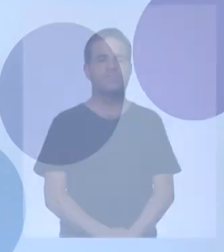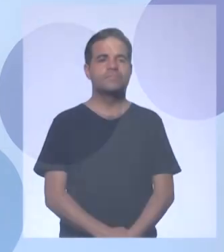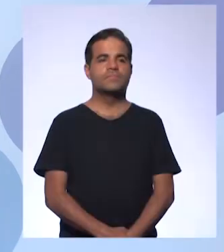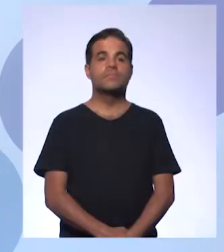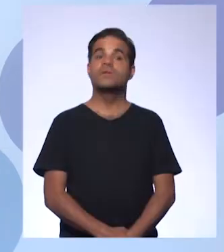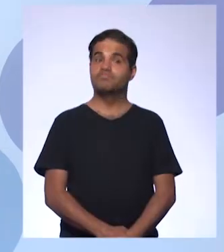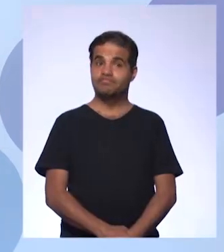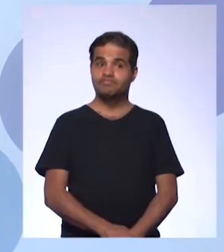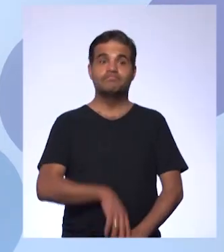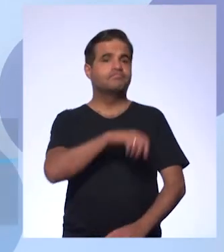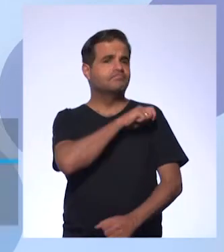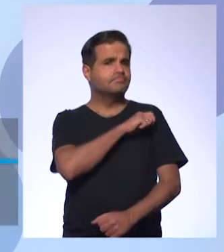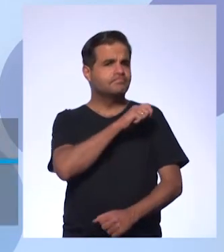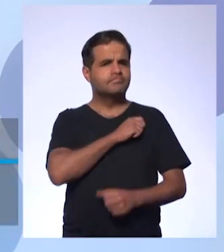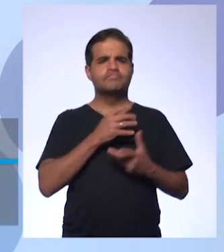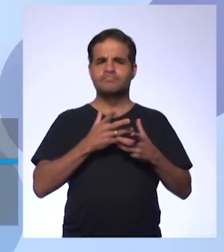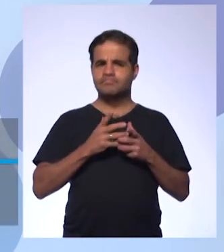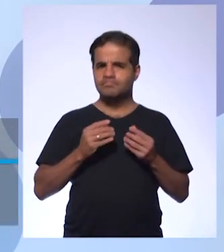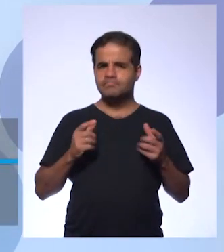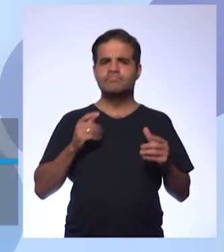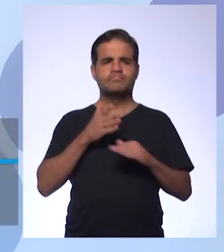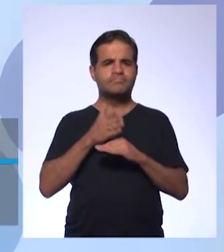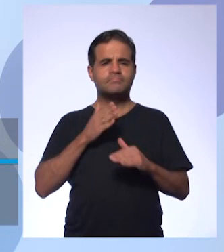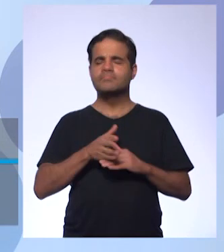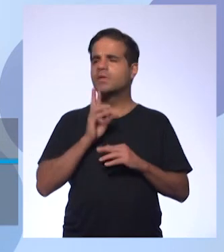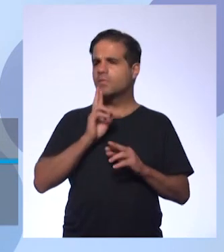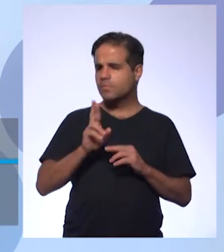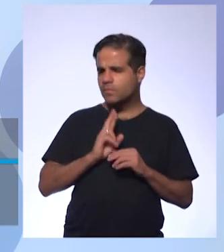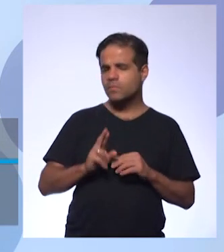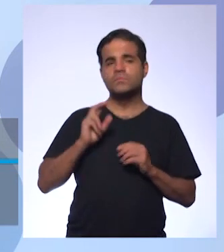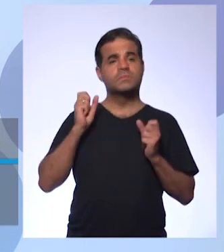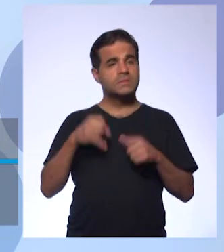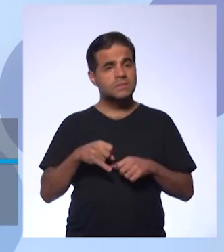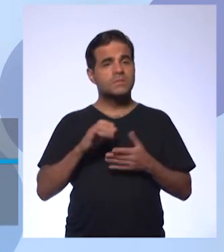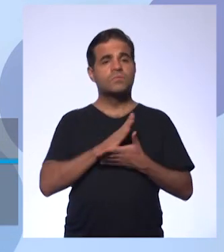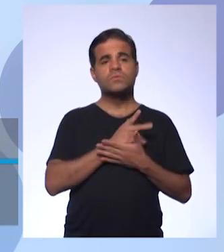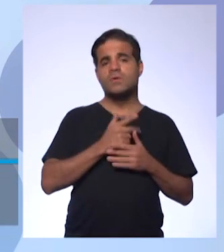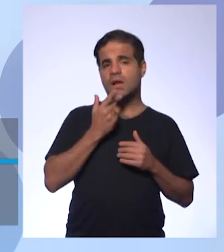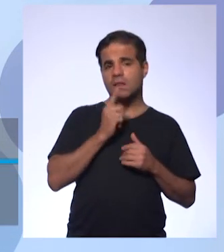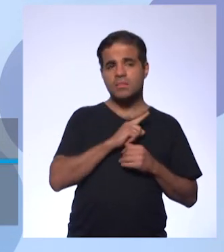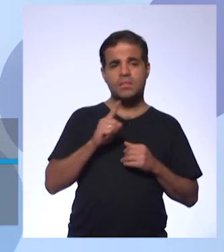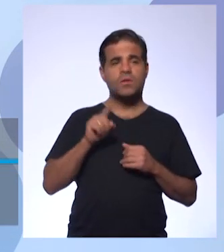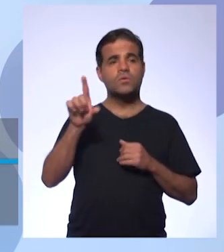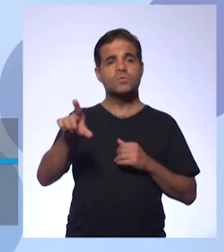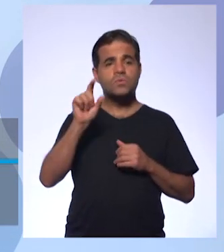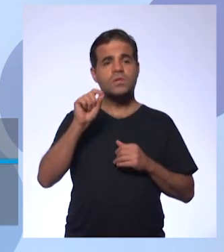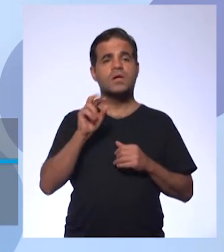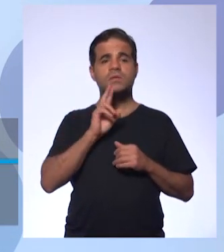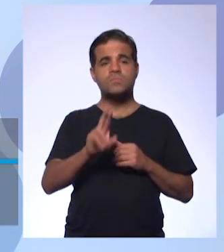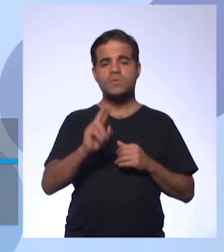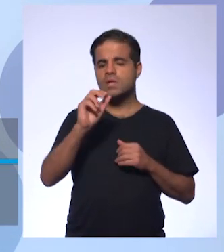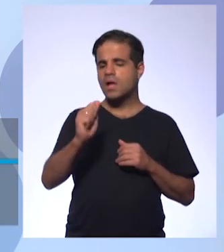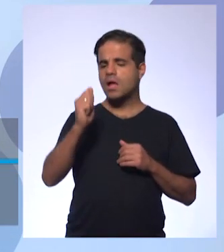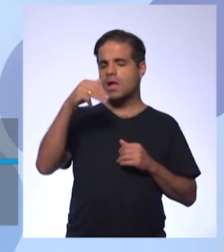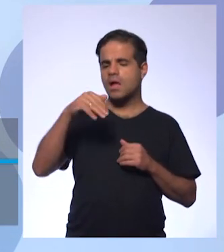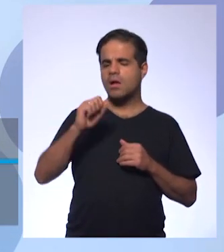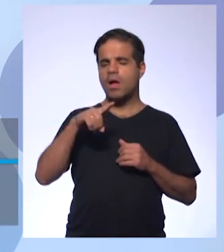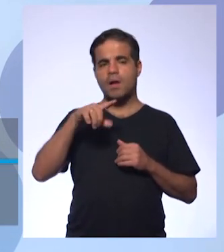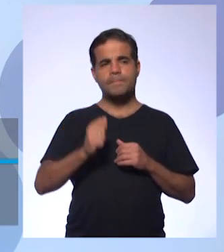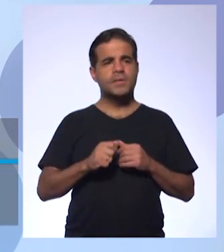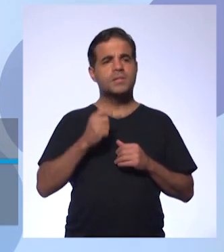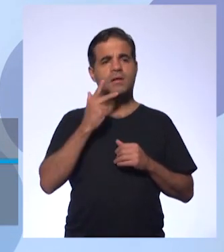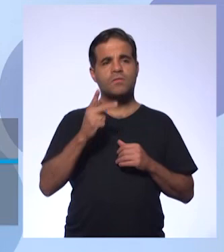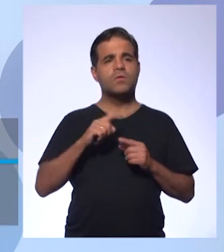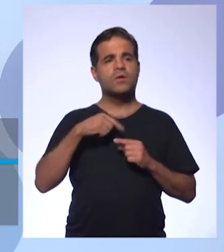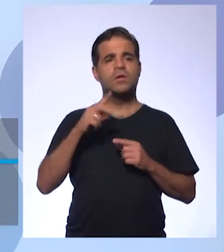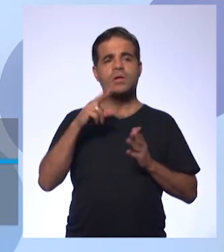Muitos alunos participando, a maioria responde que sim, alguns colocam não. Eu selecionei aqui a resposta da Amanda. A Amanda diz, após a